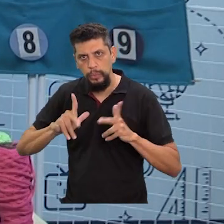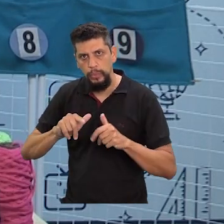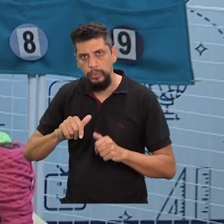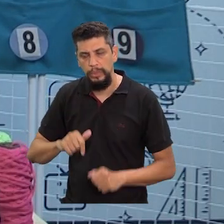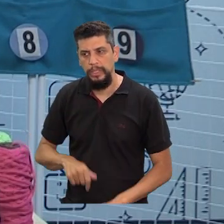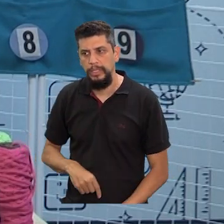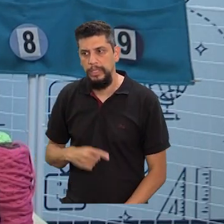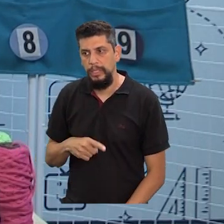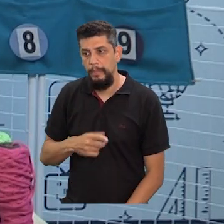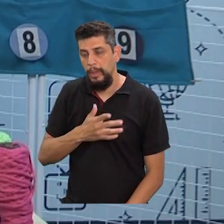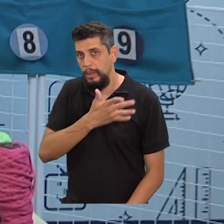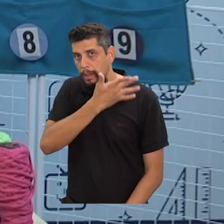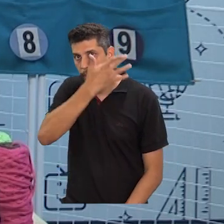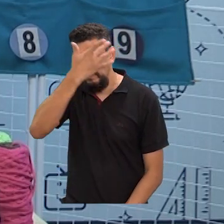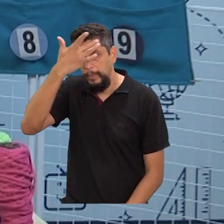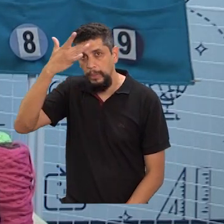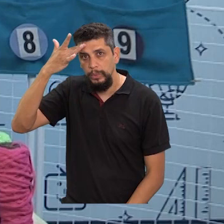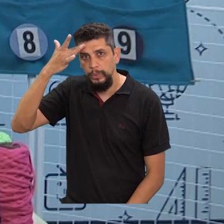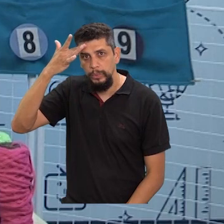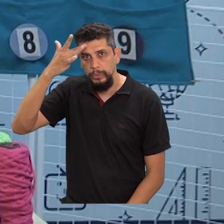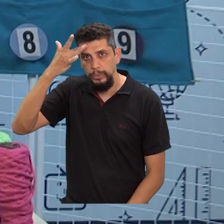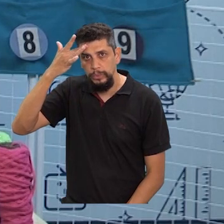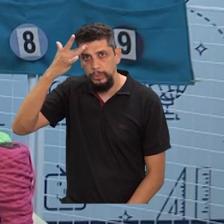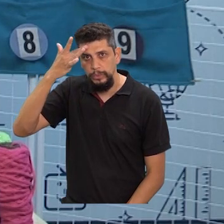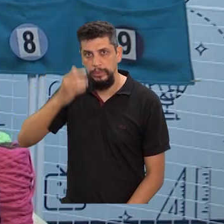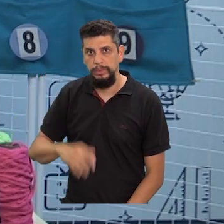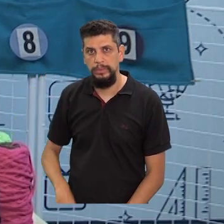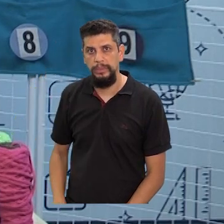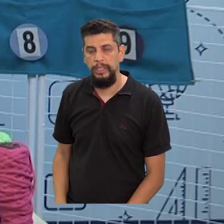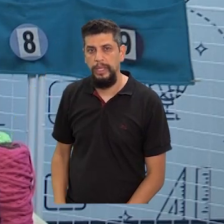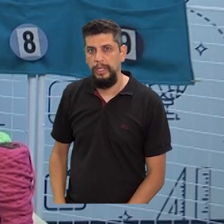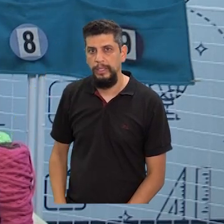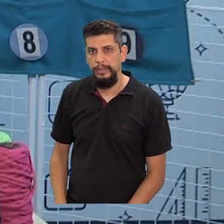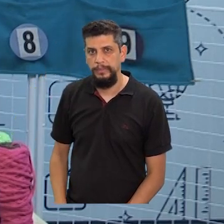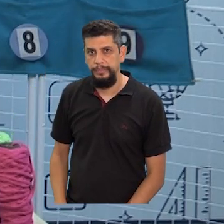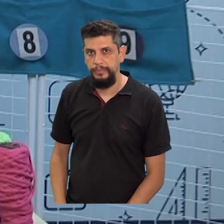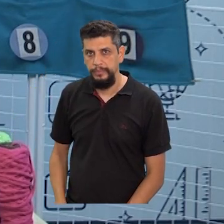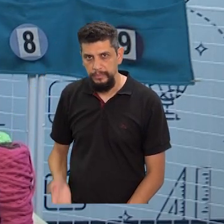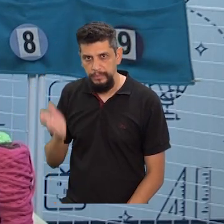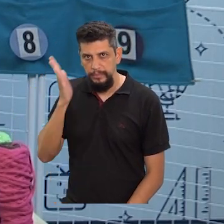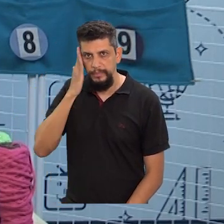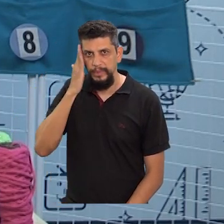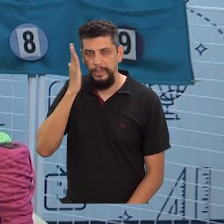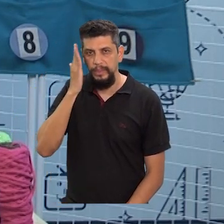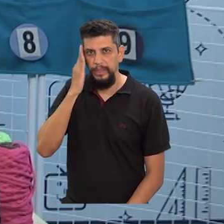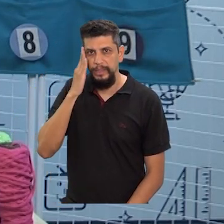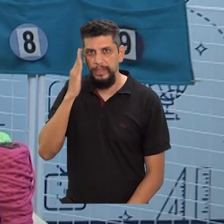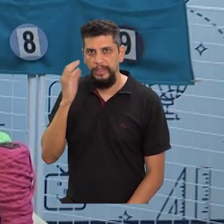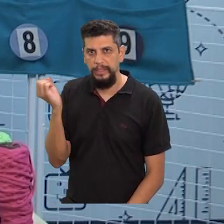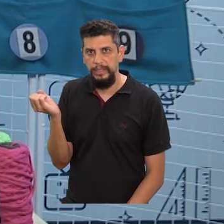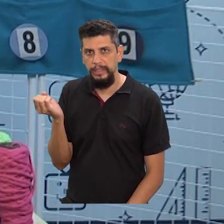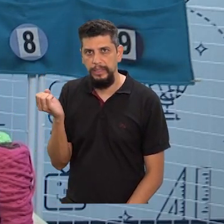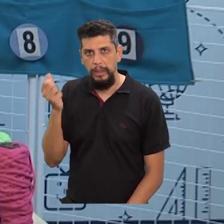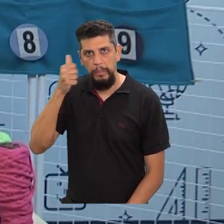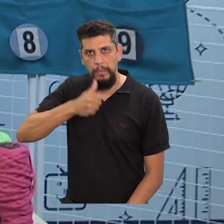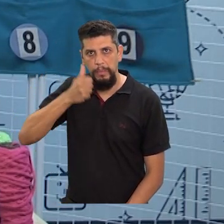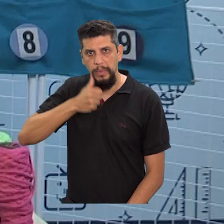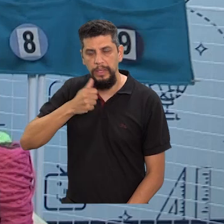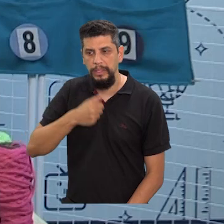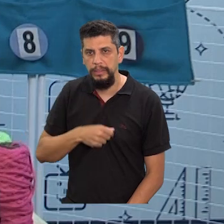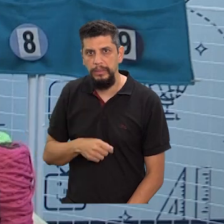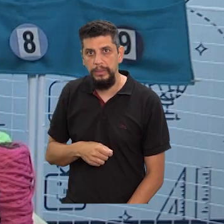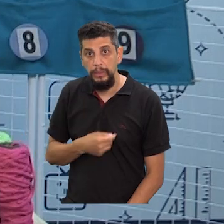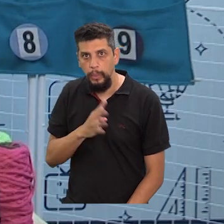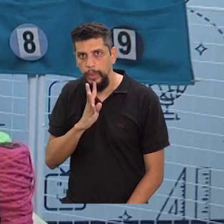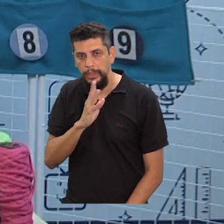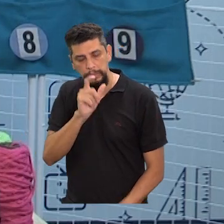dessa jovem tecelã percorreu toda Atenas e todas as pessoas que sabiam dessa nova tecelã